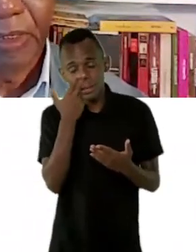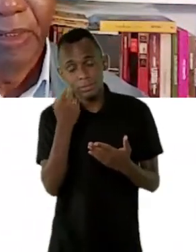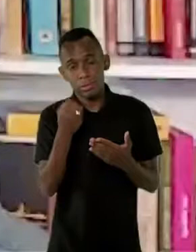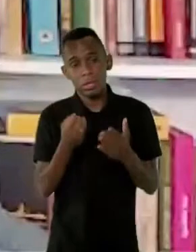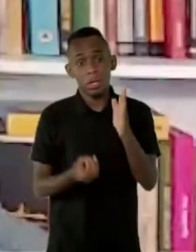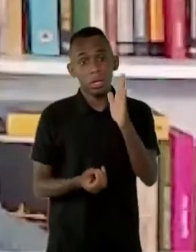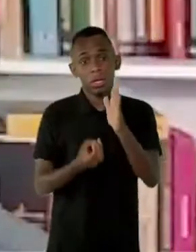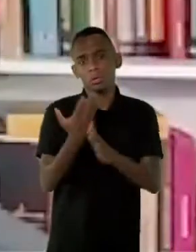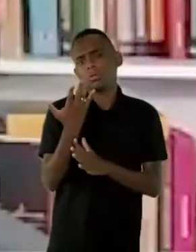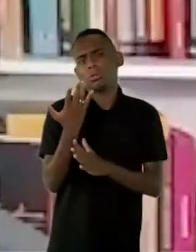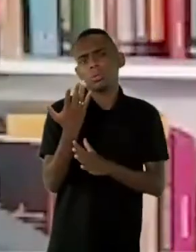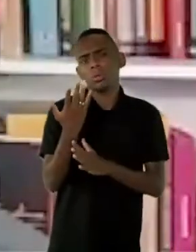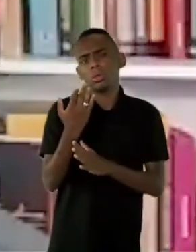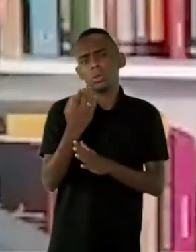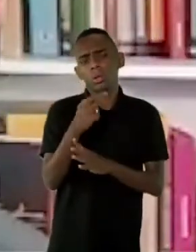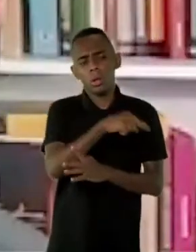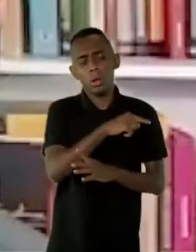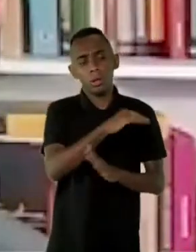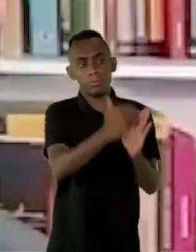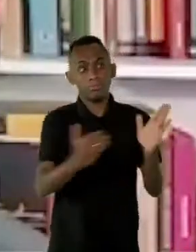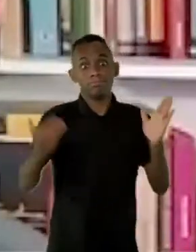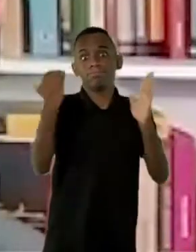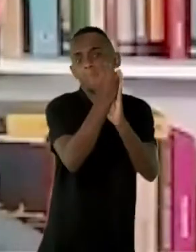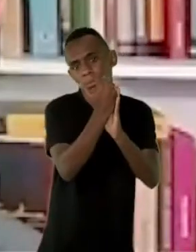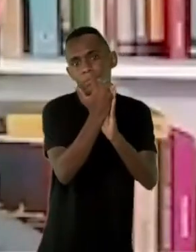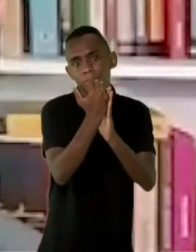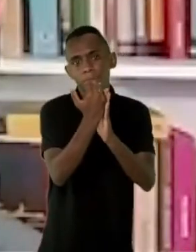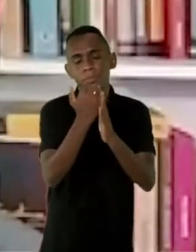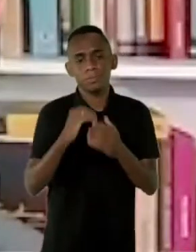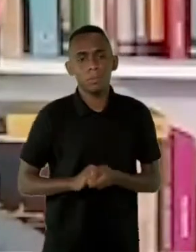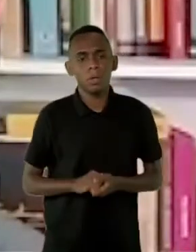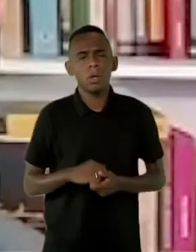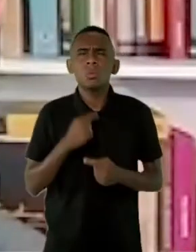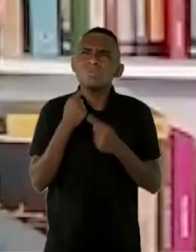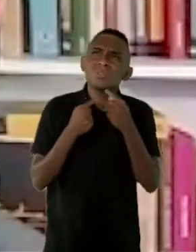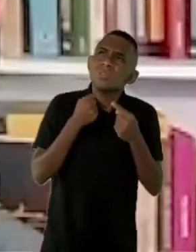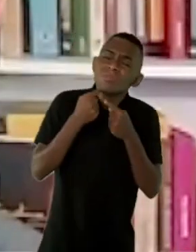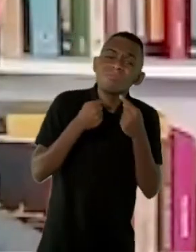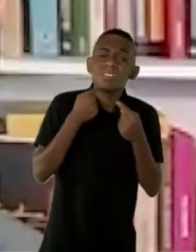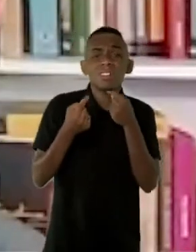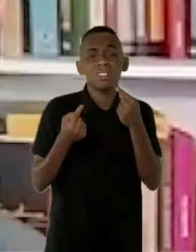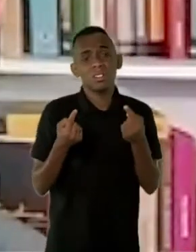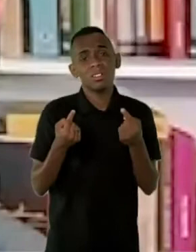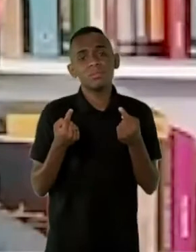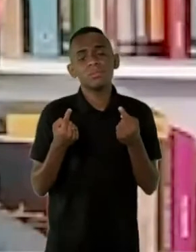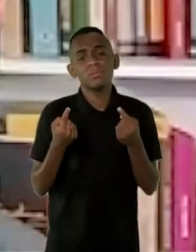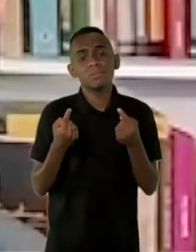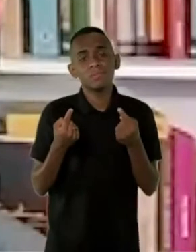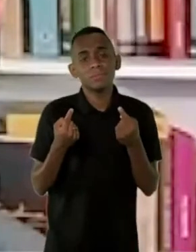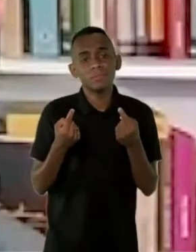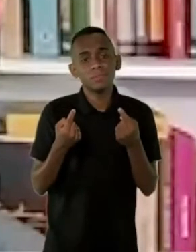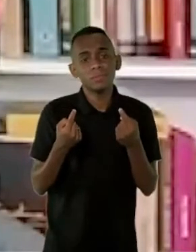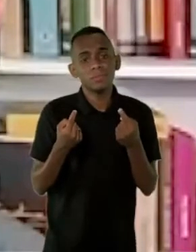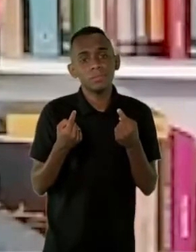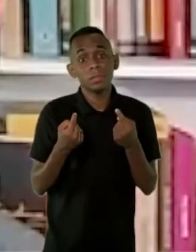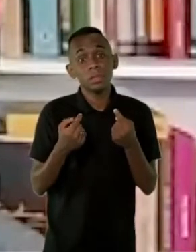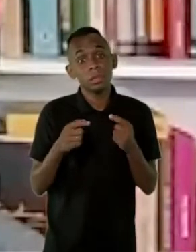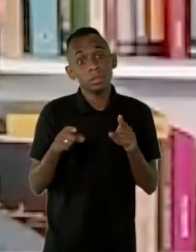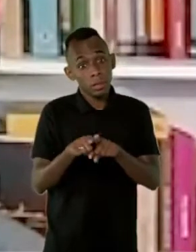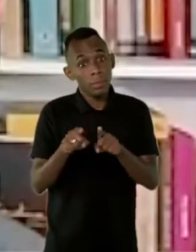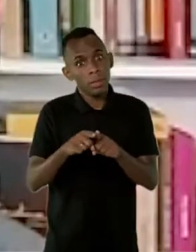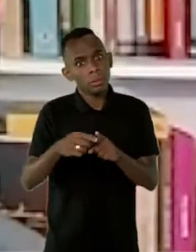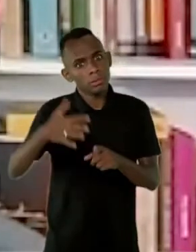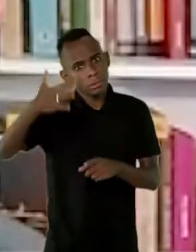Criador. Mas o que eu falo é o seguinte, eu tenho muita dúvida, né? E muita certeza ao